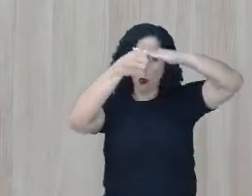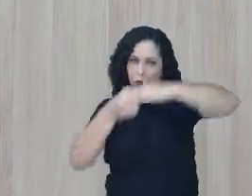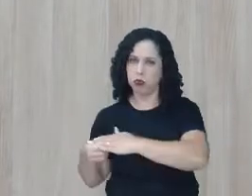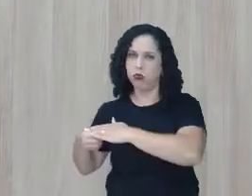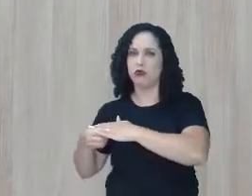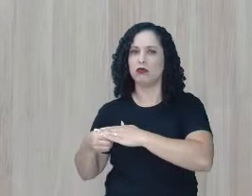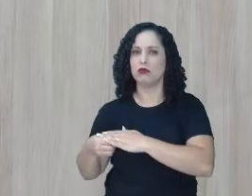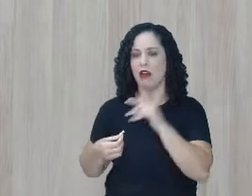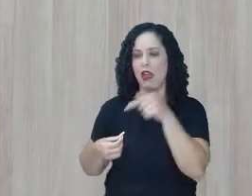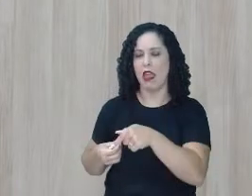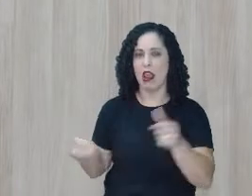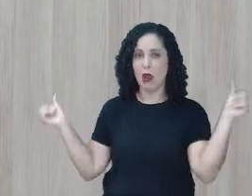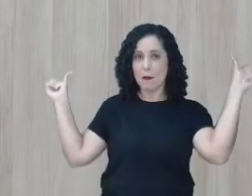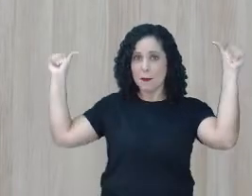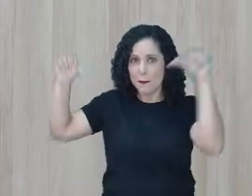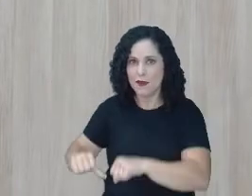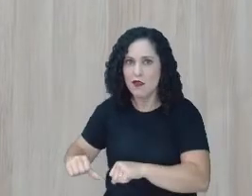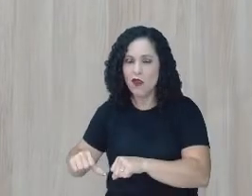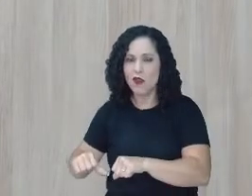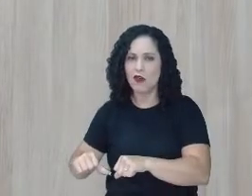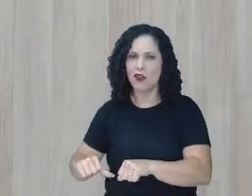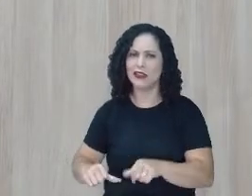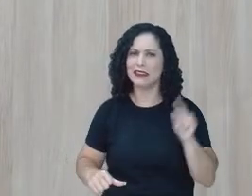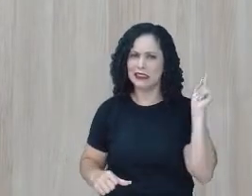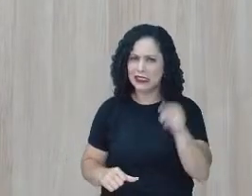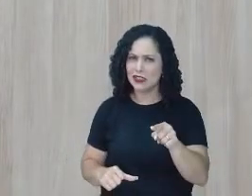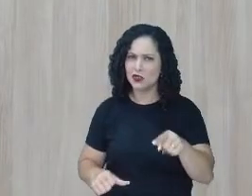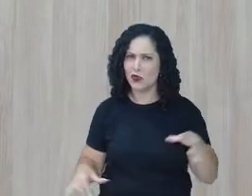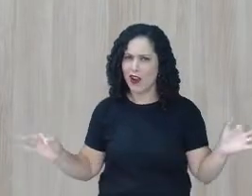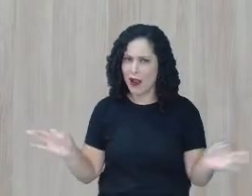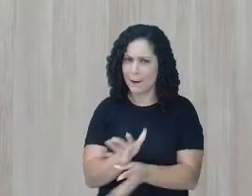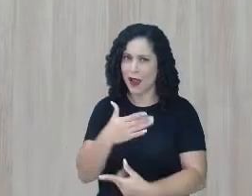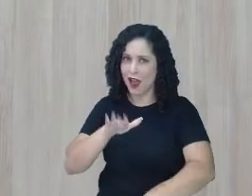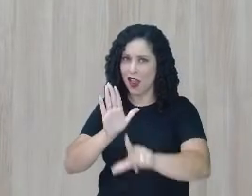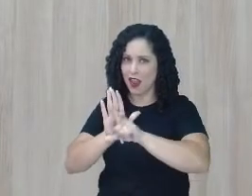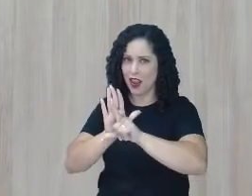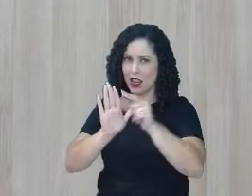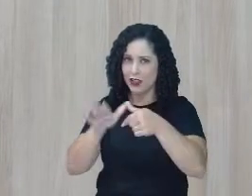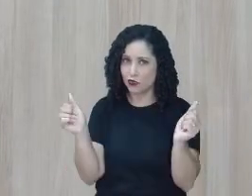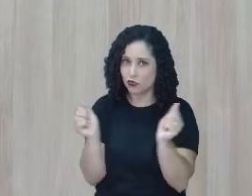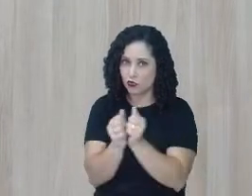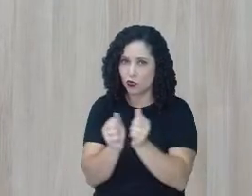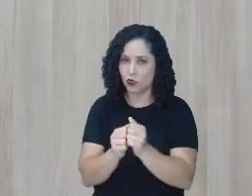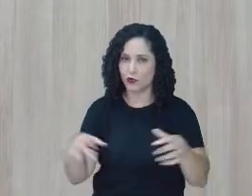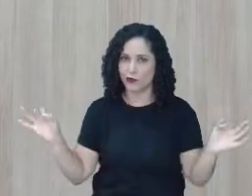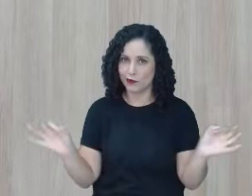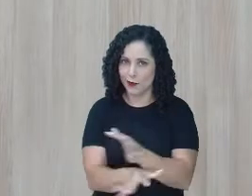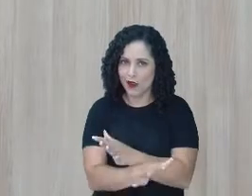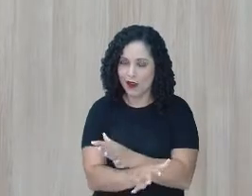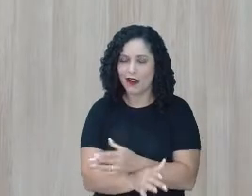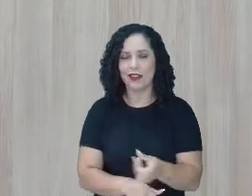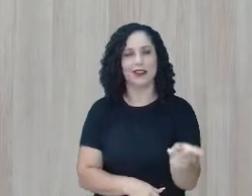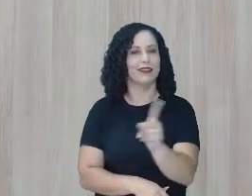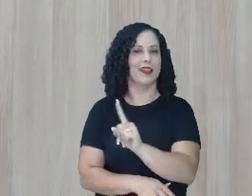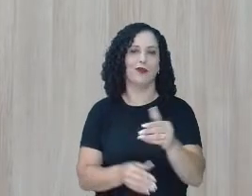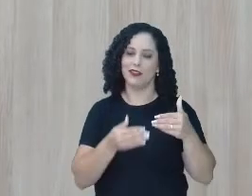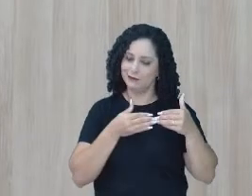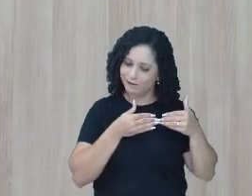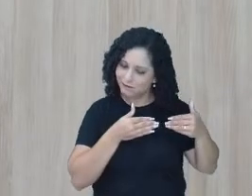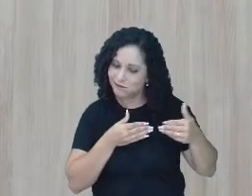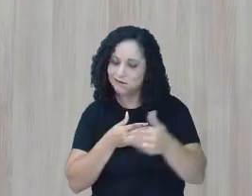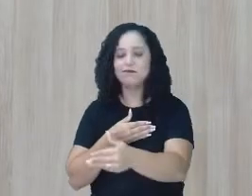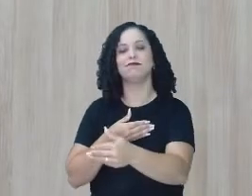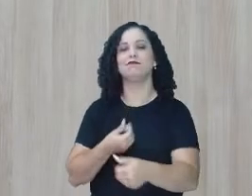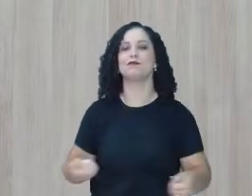aos piores papéis, será que isso ia acabar junto com a lei? Não. E é justamente esse o nosso